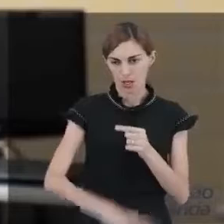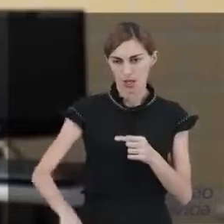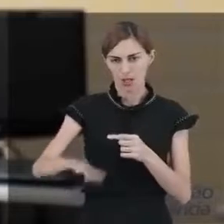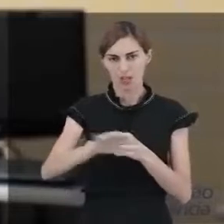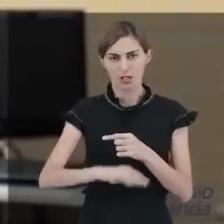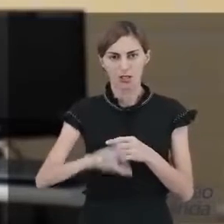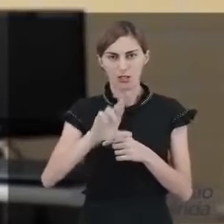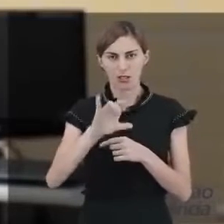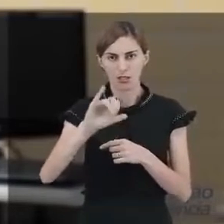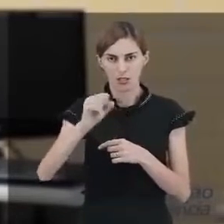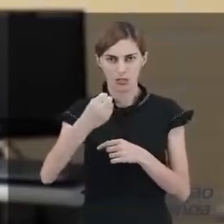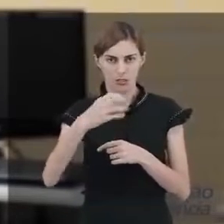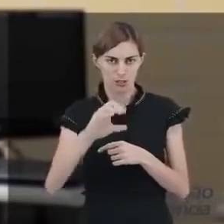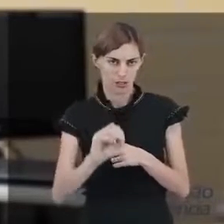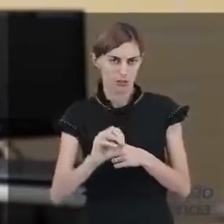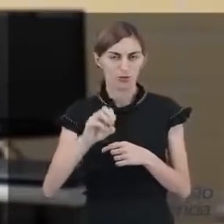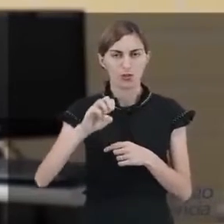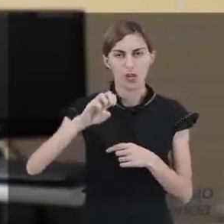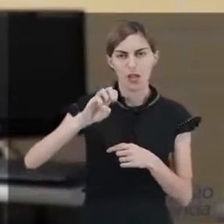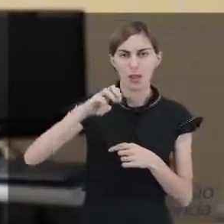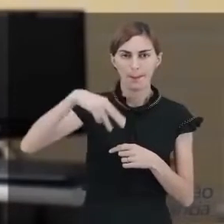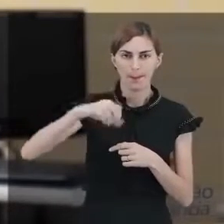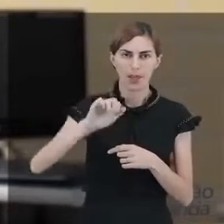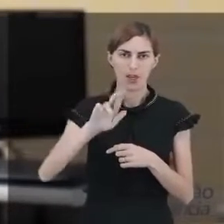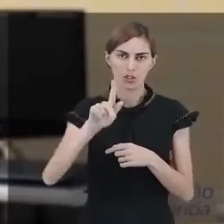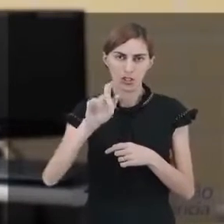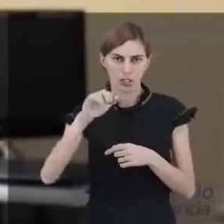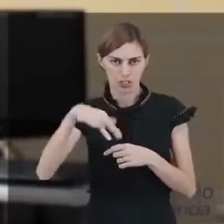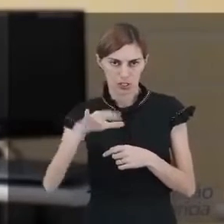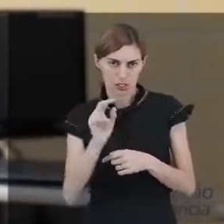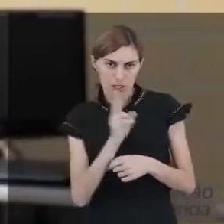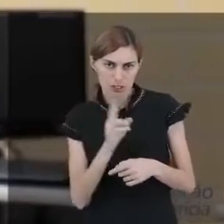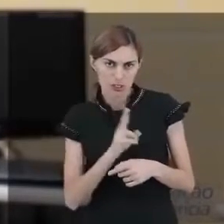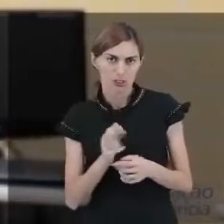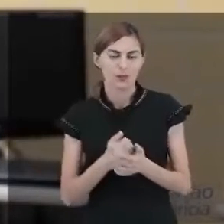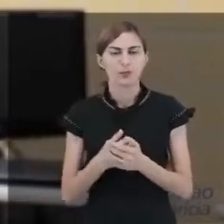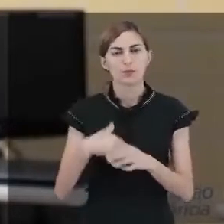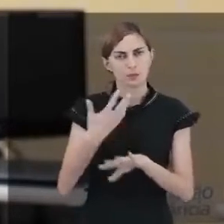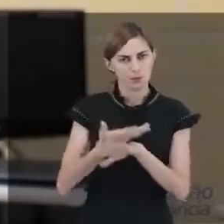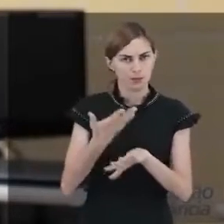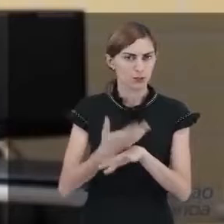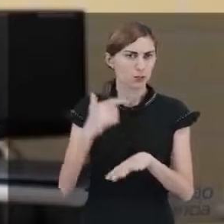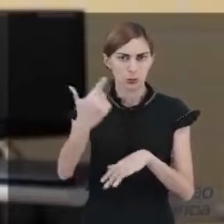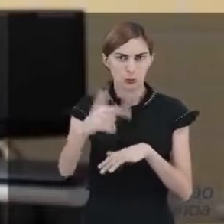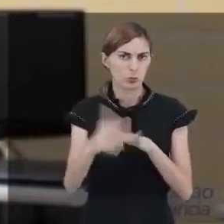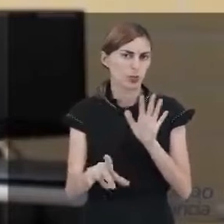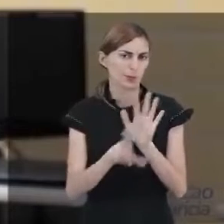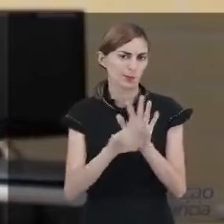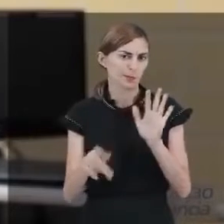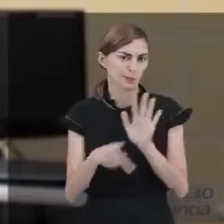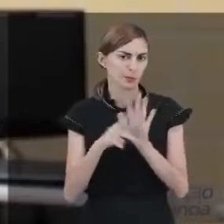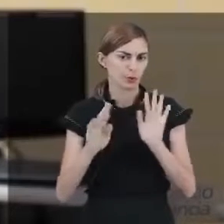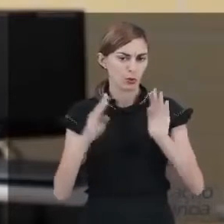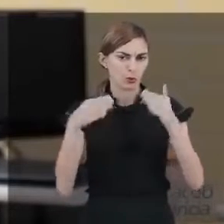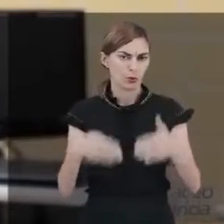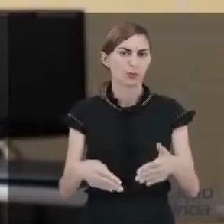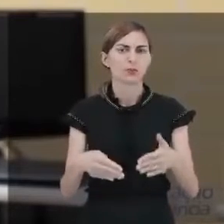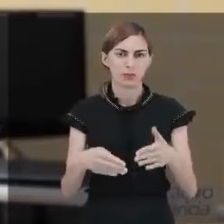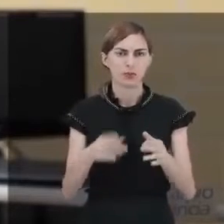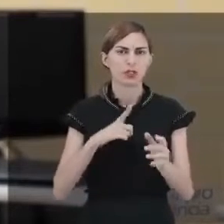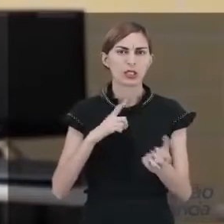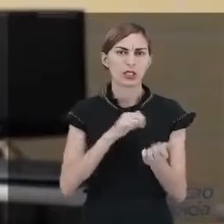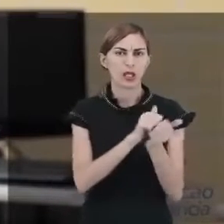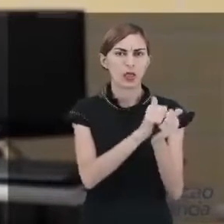riscos e emergências. Essa disciplina, bem da verdade, não existe uma legislação tão específica. O que existe é